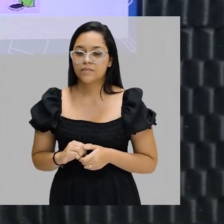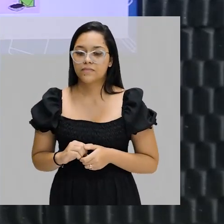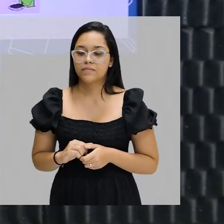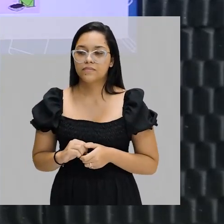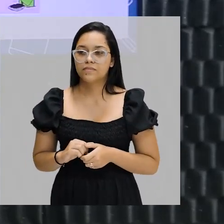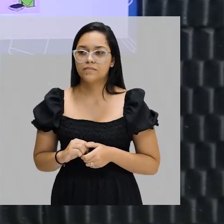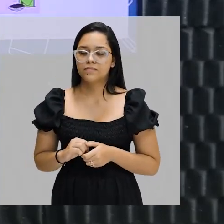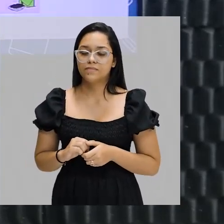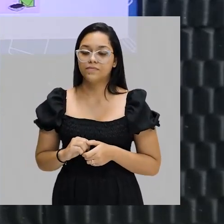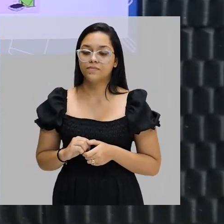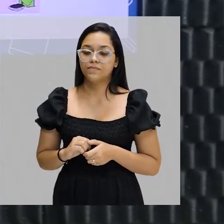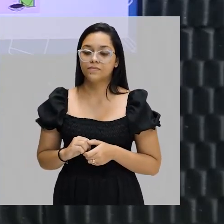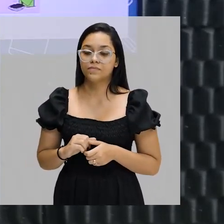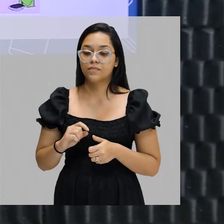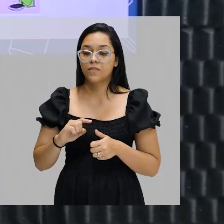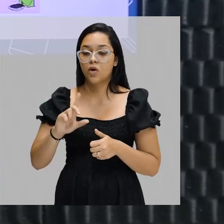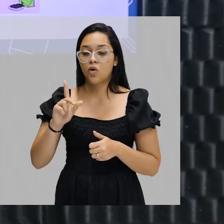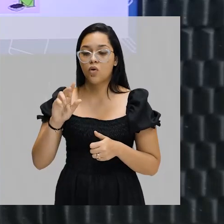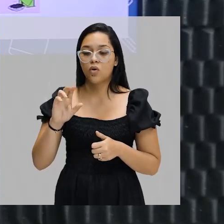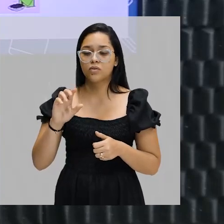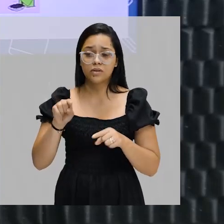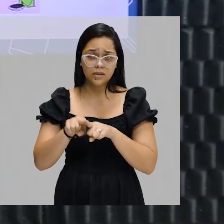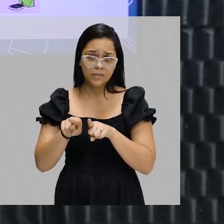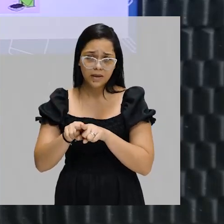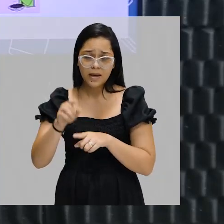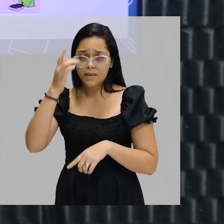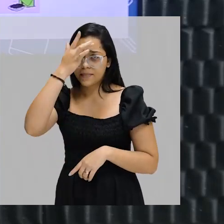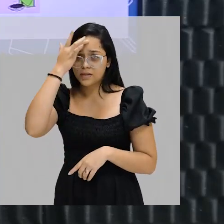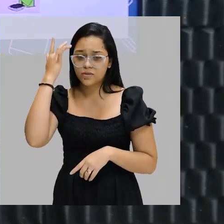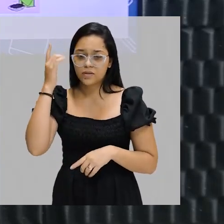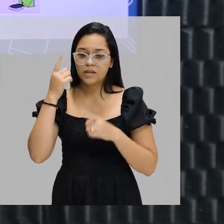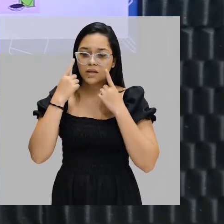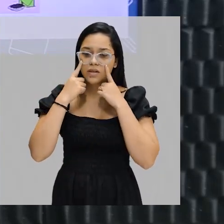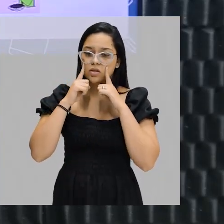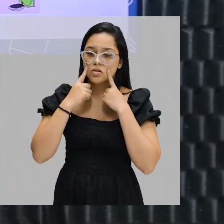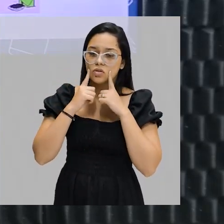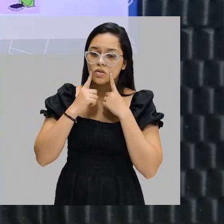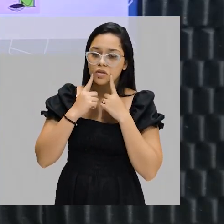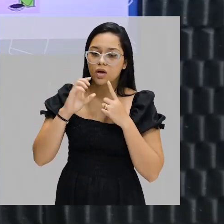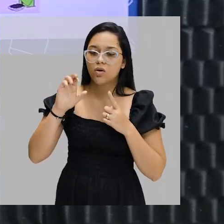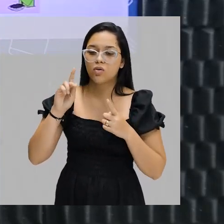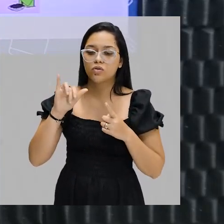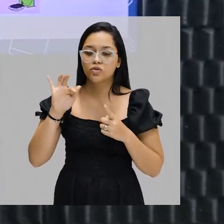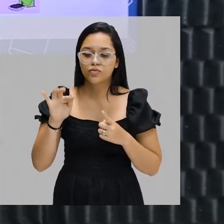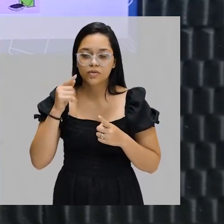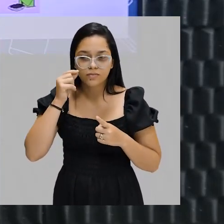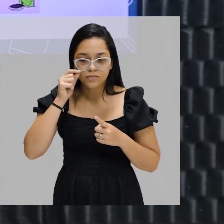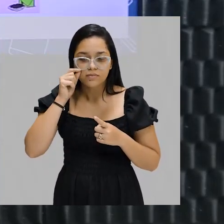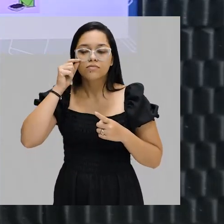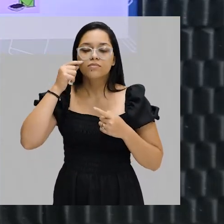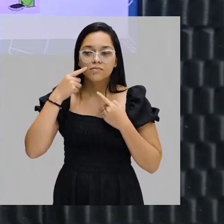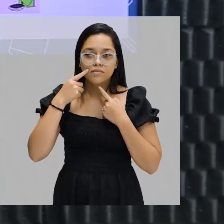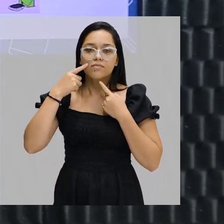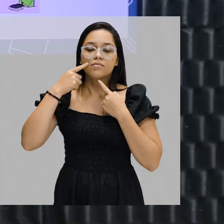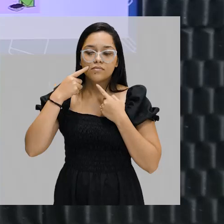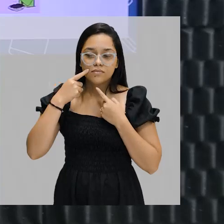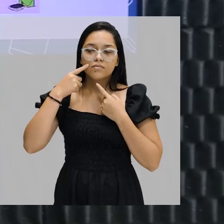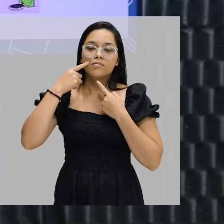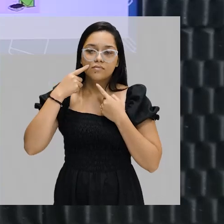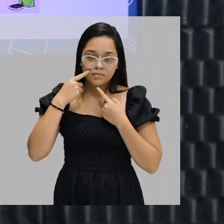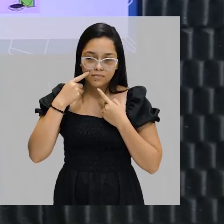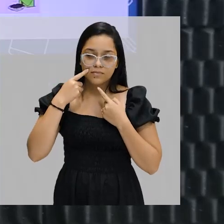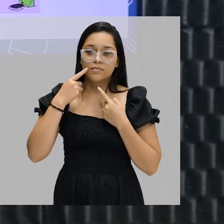como se ela tivesse tremendo de frio quando a pessoa tá chorando ali tá o churros que significa isso aqui ó